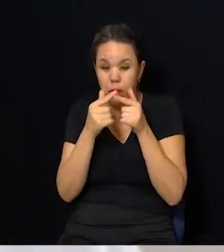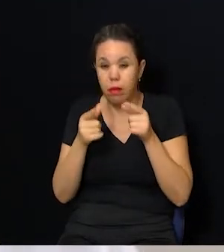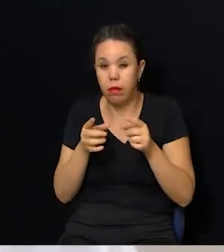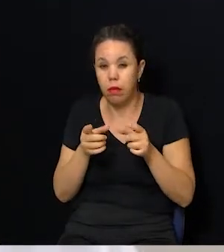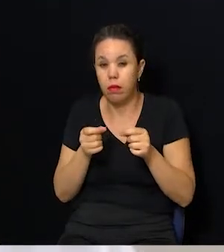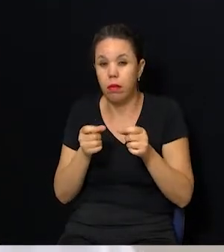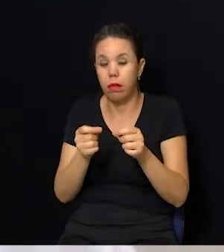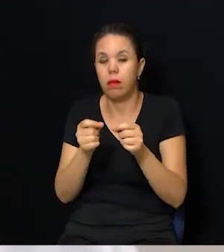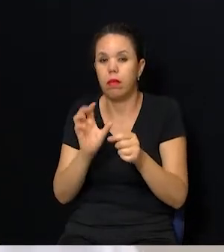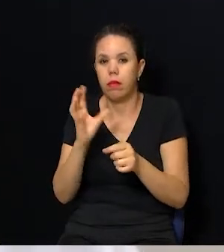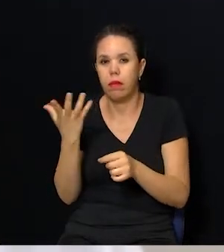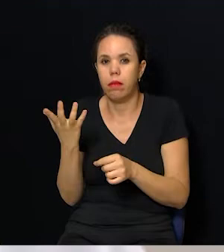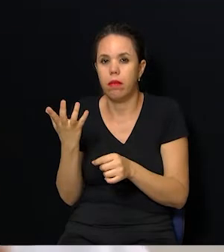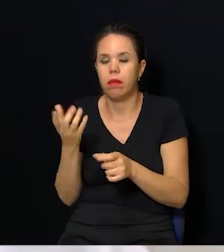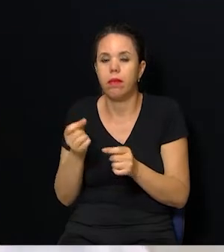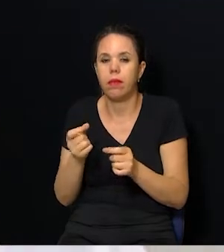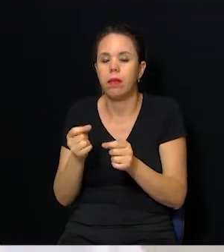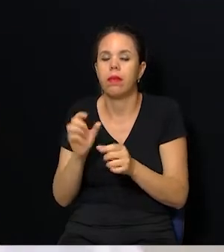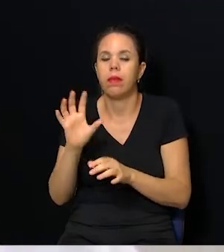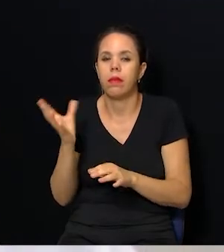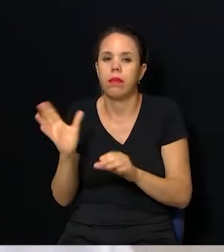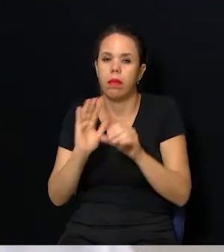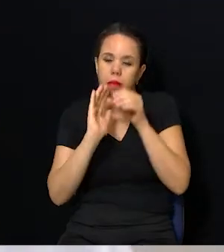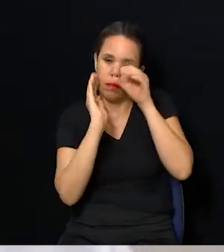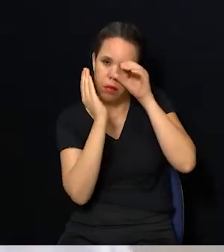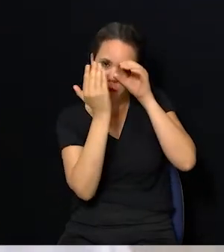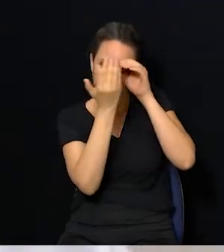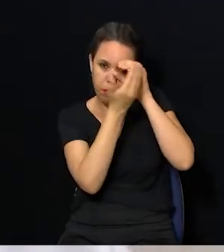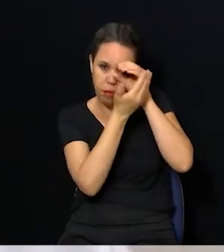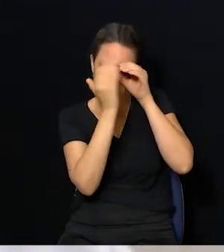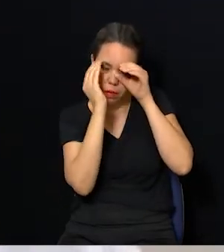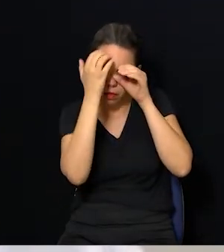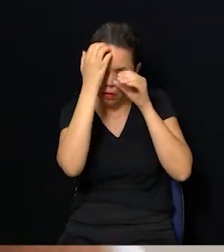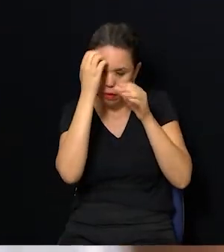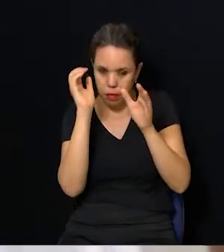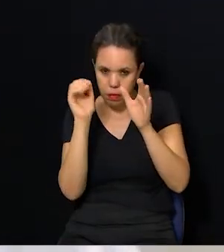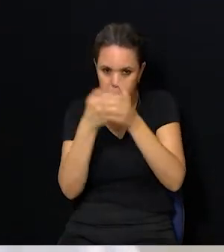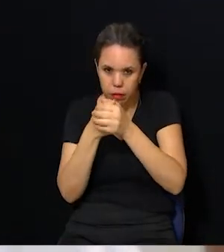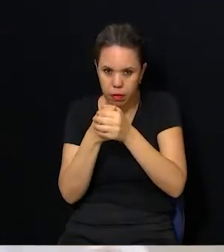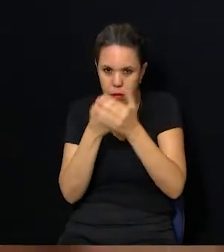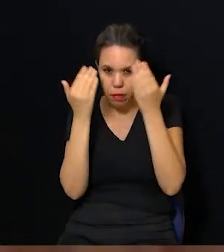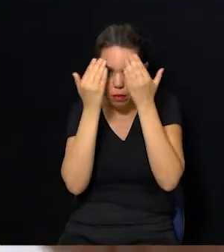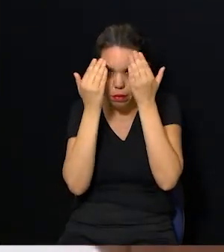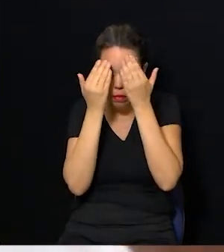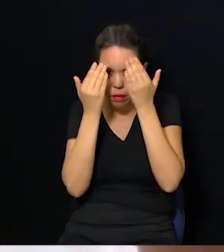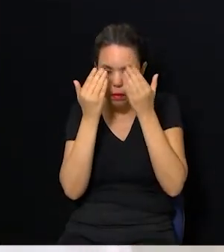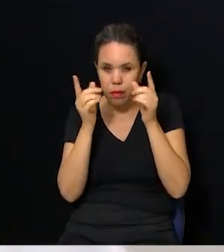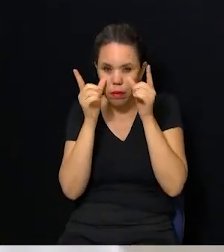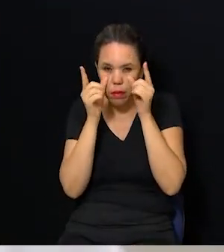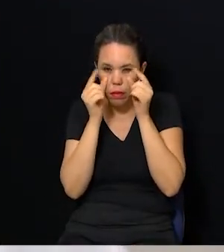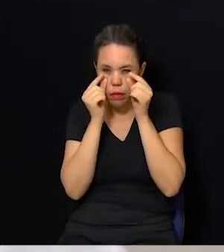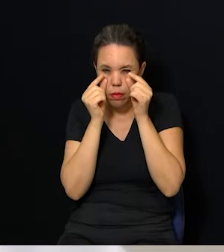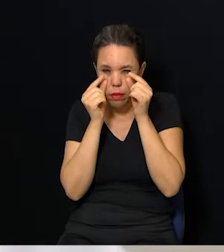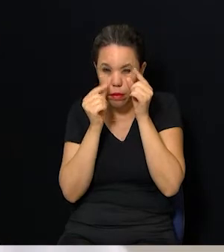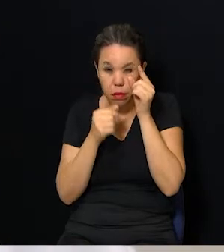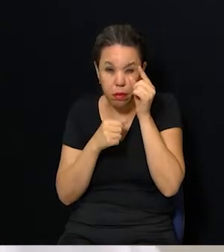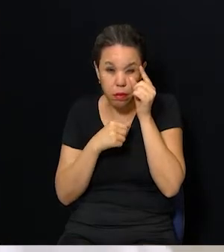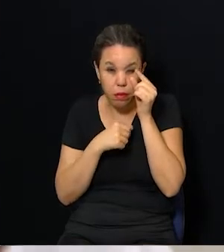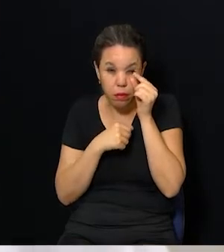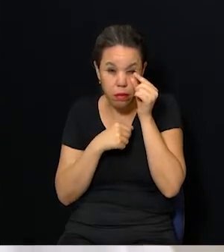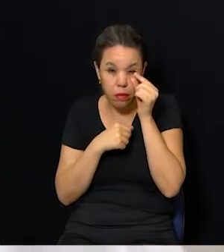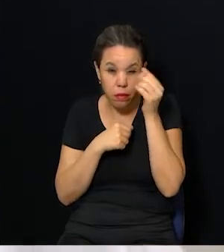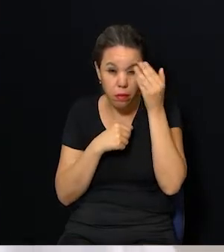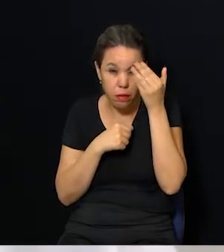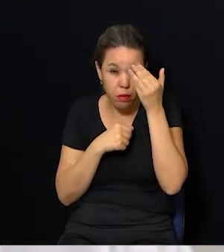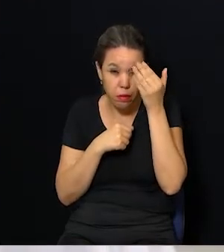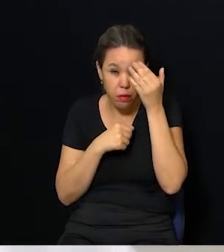no retinoblastoma, é que o tumor ele cobre uma parte da retina e a criança acaba por perder aquela área do campo visual, ela não